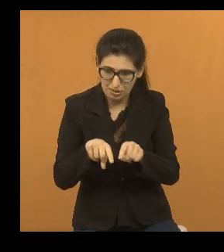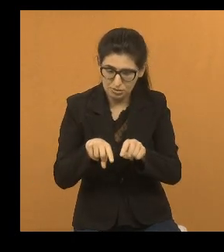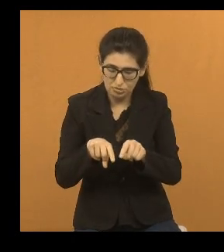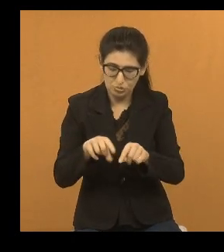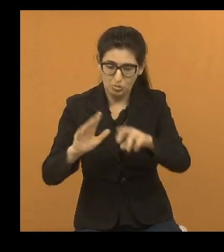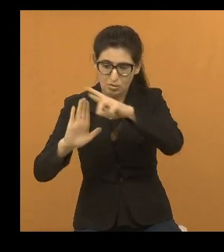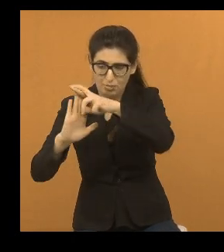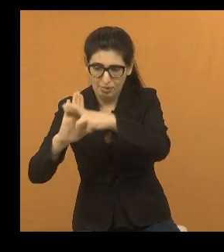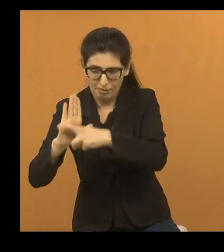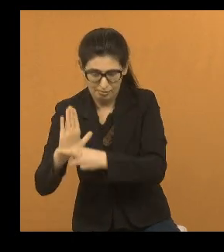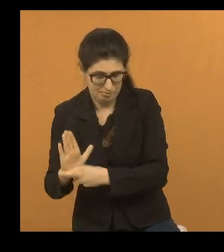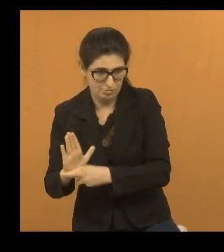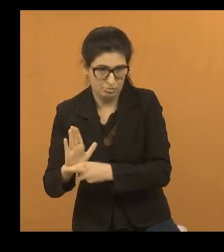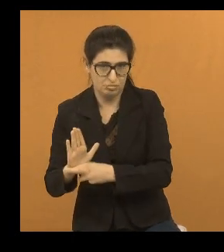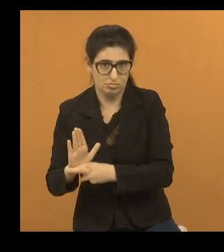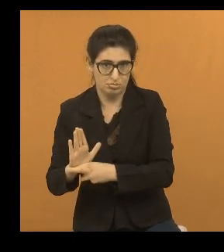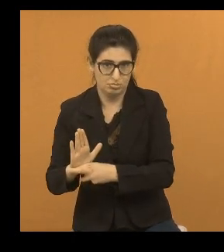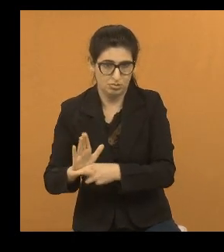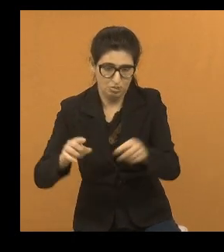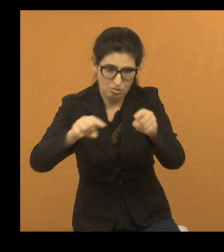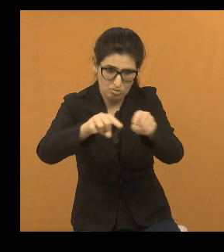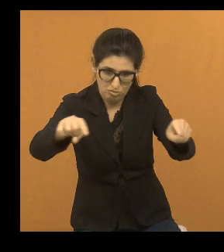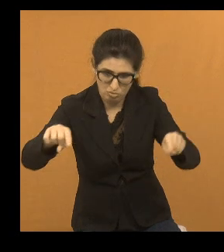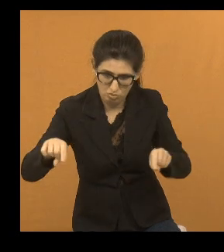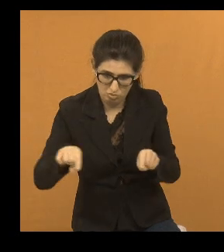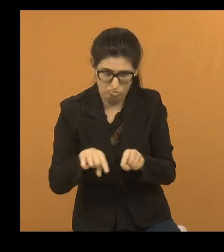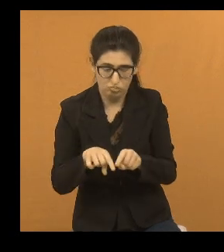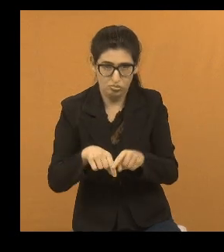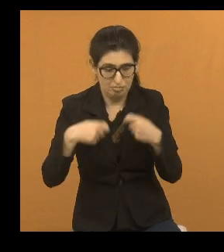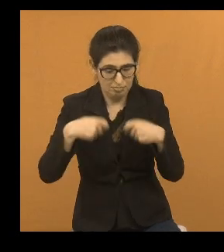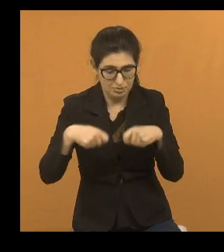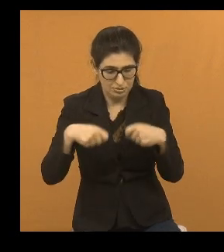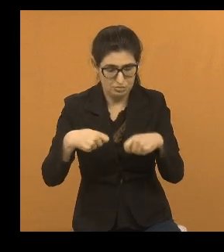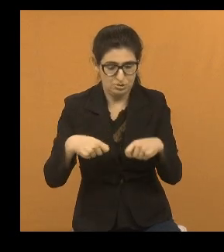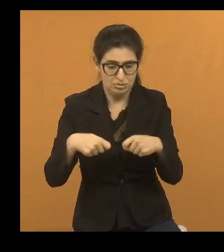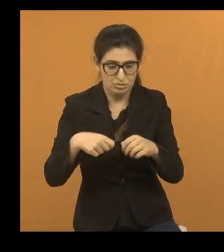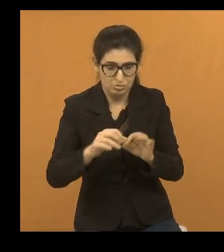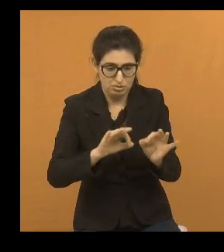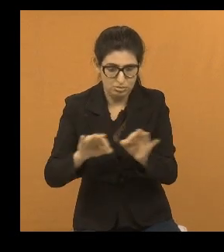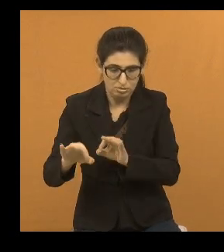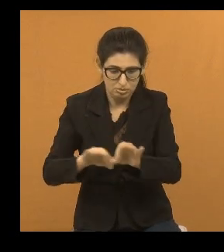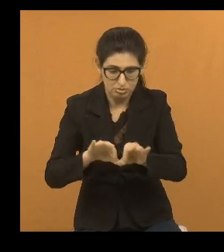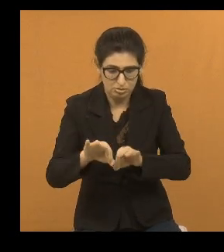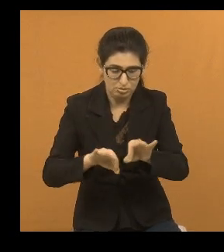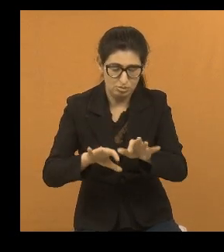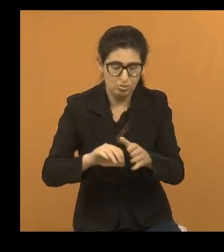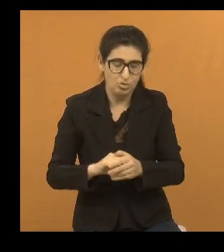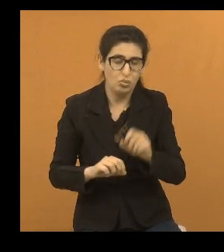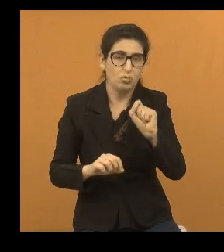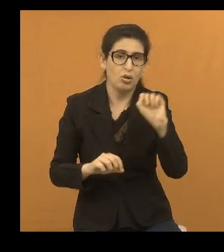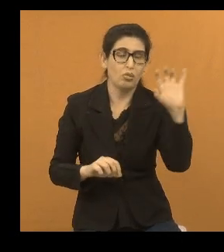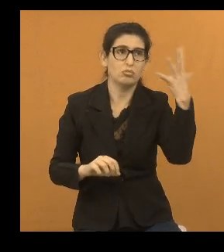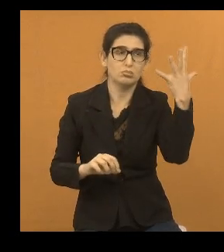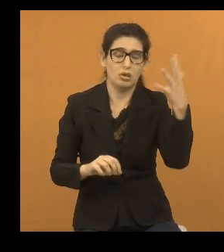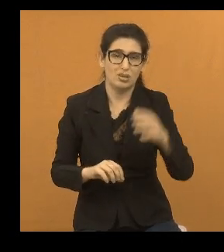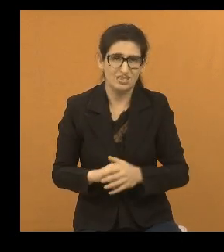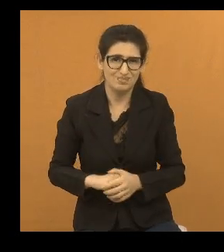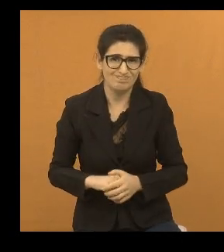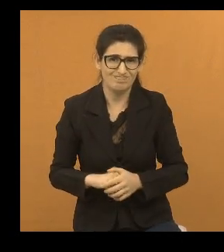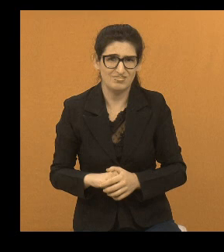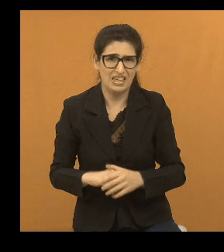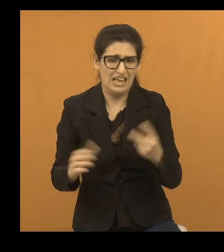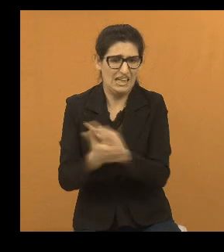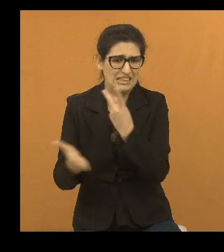que já estão parcelados irregularmente. Onde se encontra a maior ocorrência desses casos? No 1º de